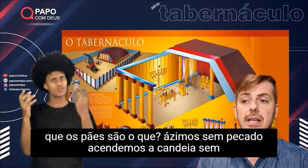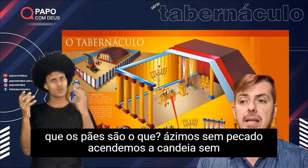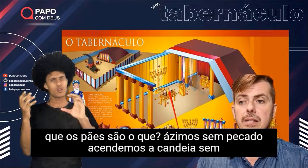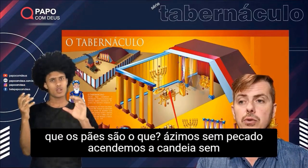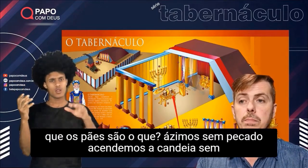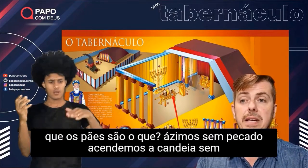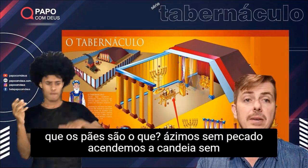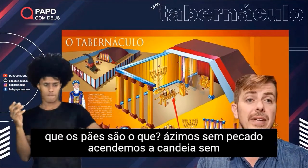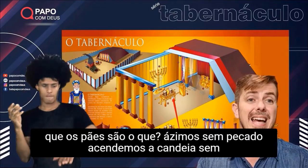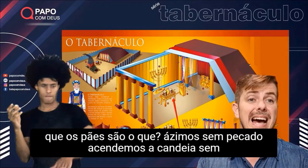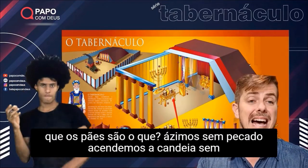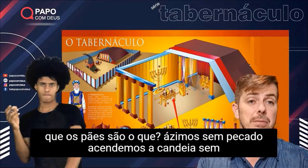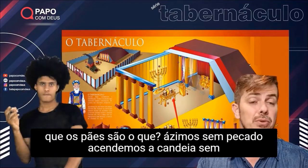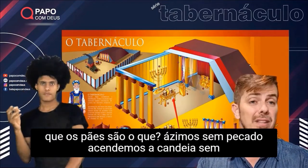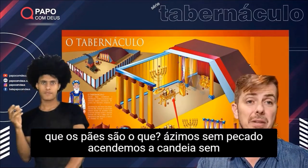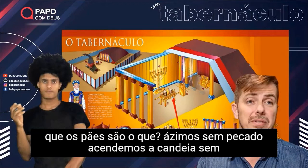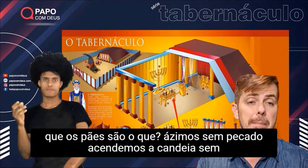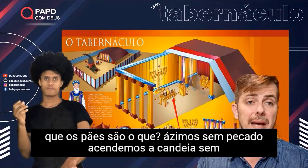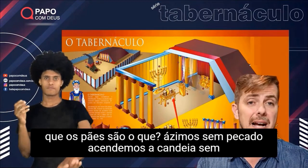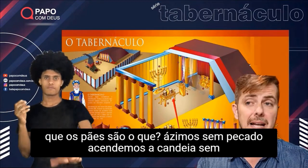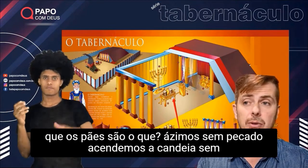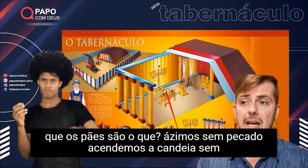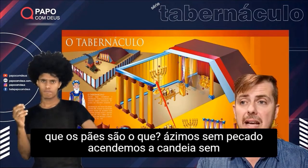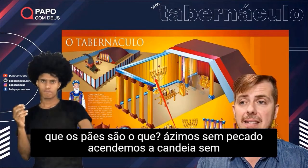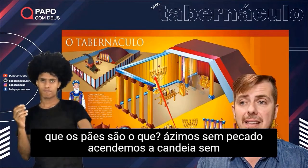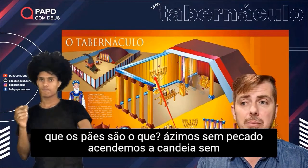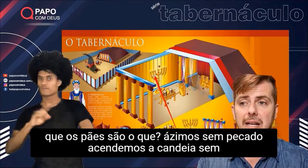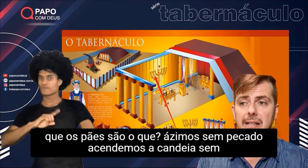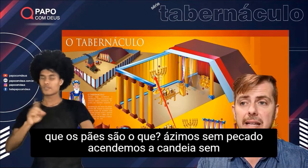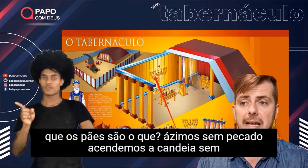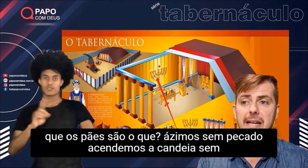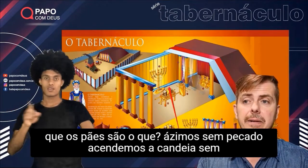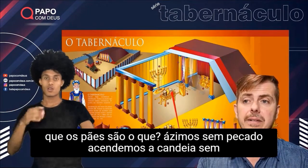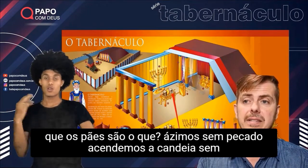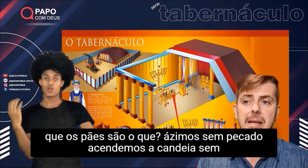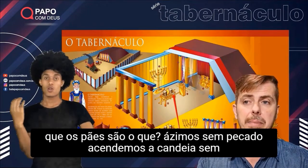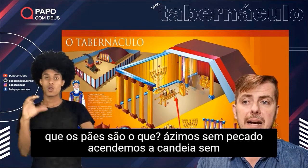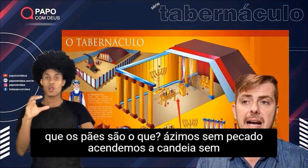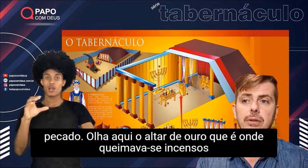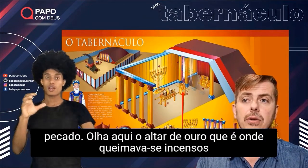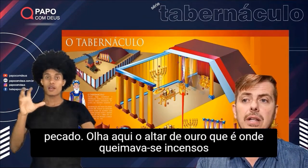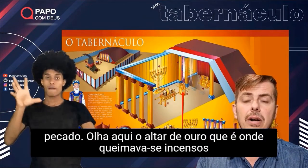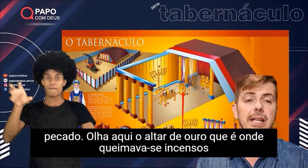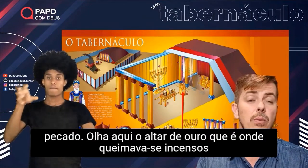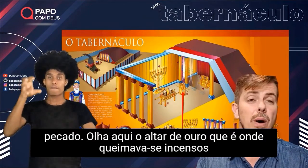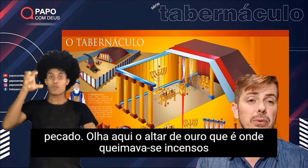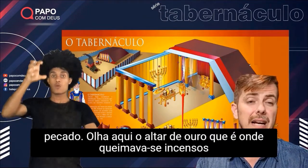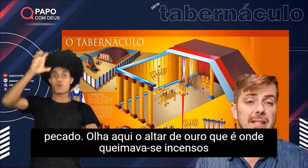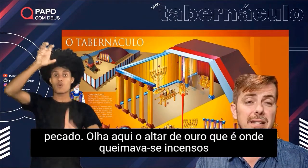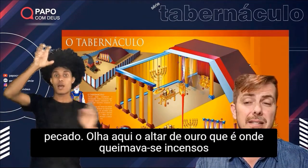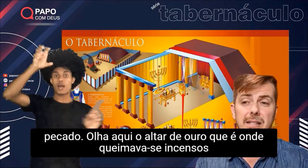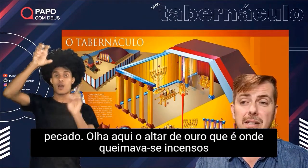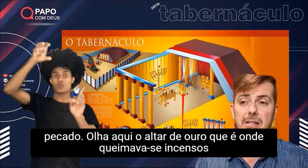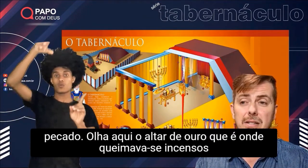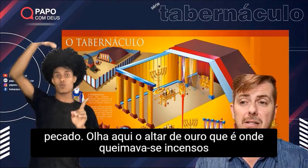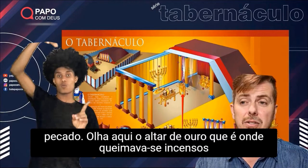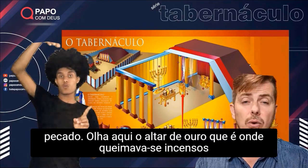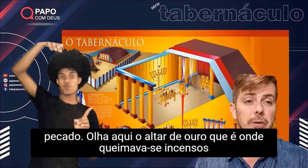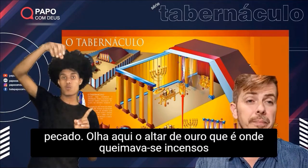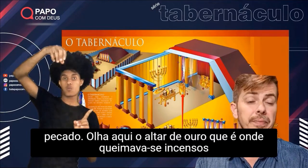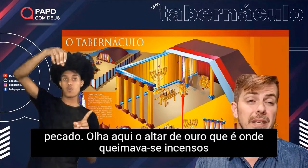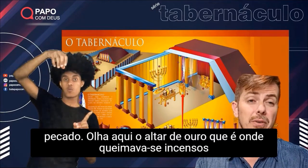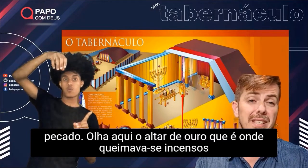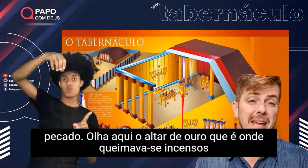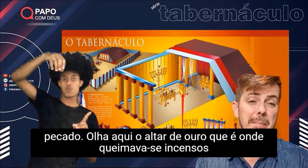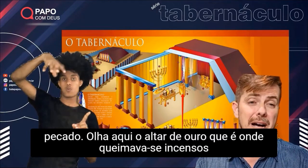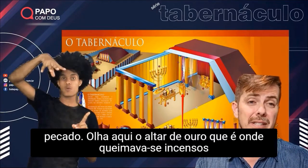Israel, que os pães são o quê? Asmos, então sem pecado. Acendemos a candeia, sem pecado. Olha que o altar de